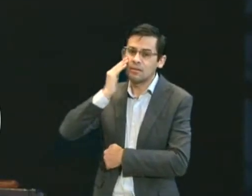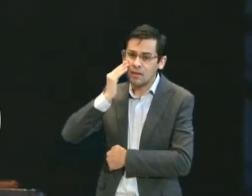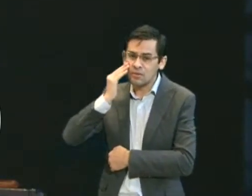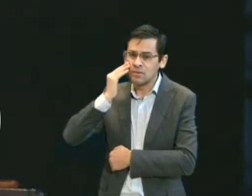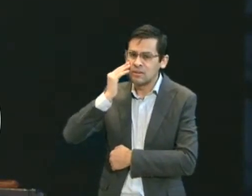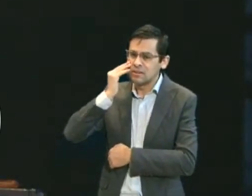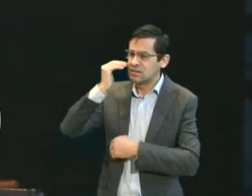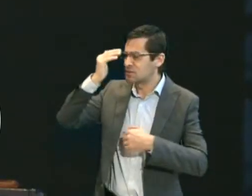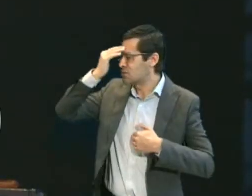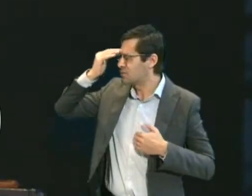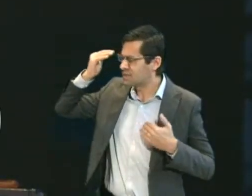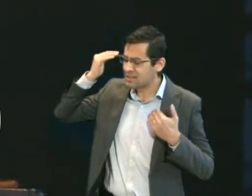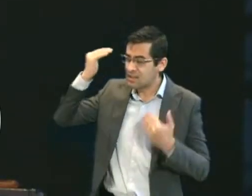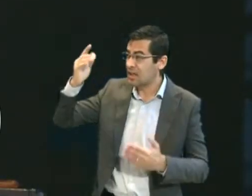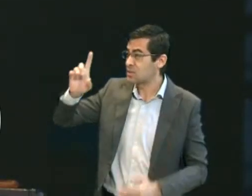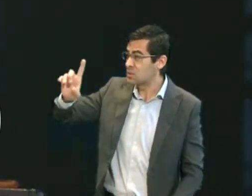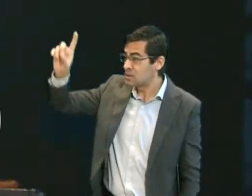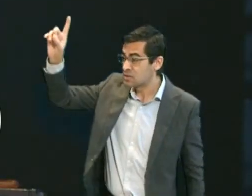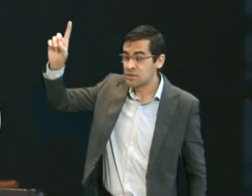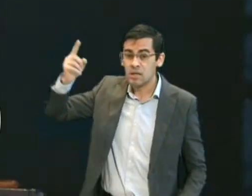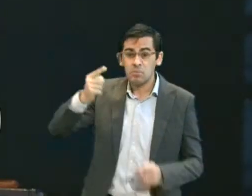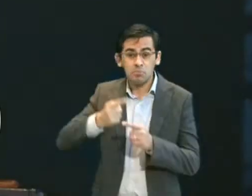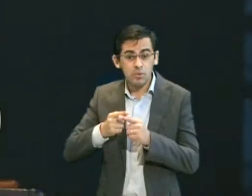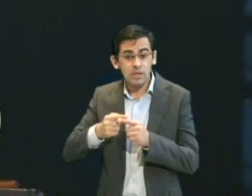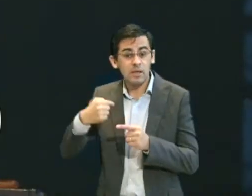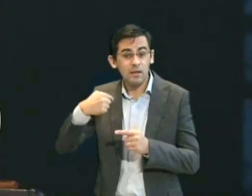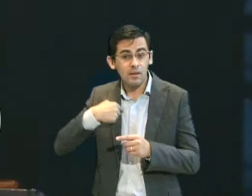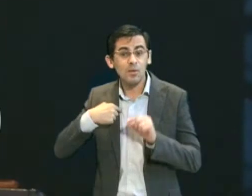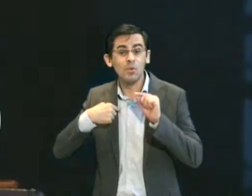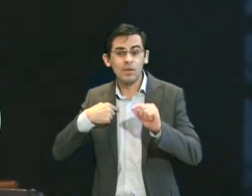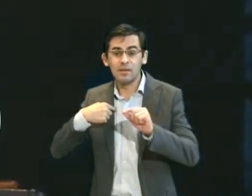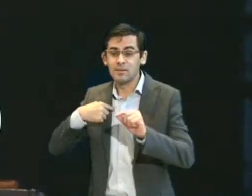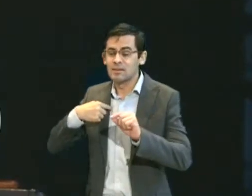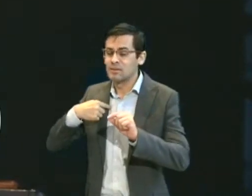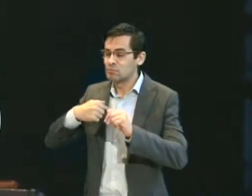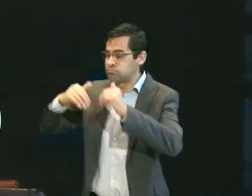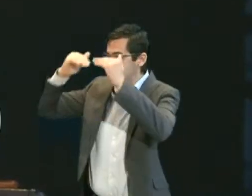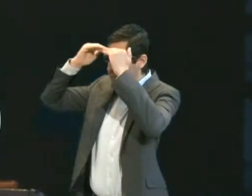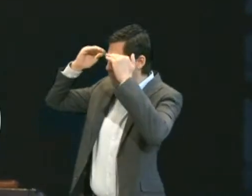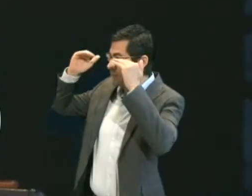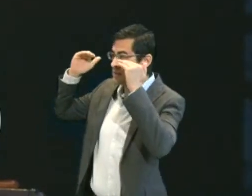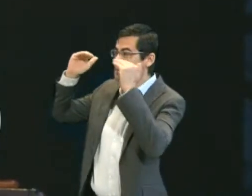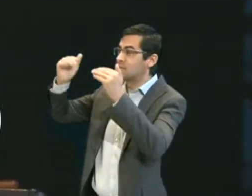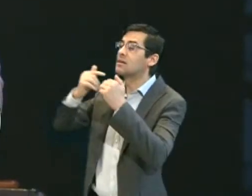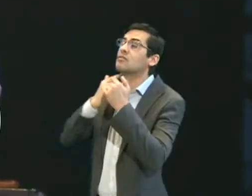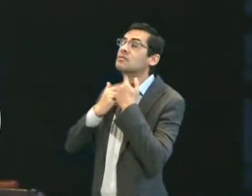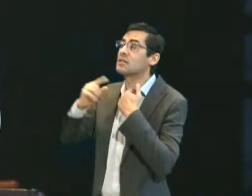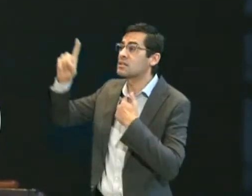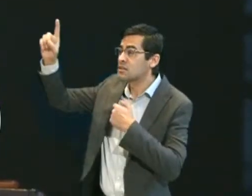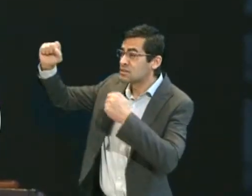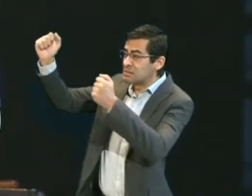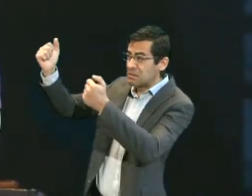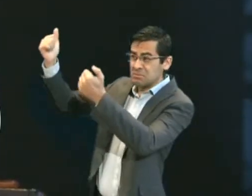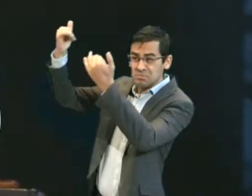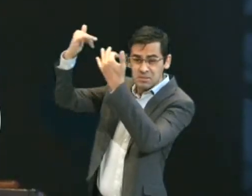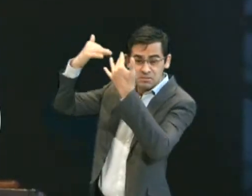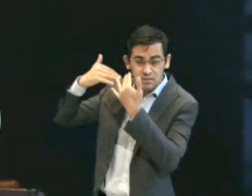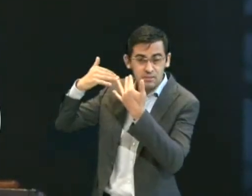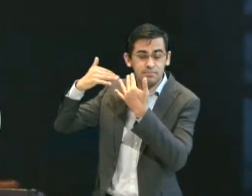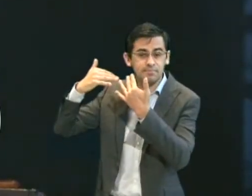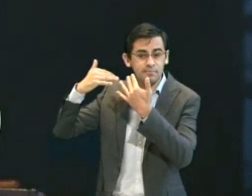que cheguei até aqui, porque eu estava debaixo de uma bênção do Senhor sobre a minha